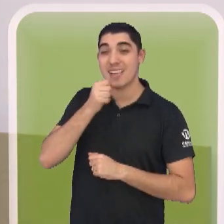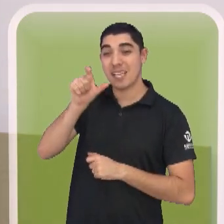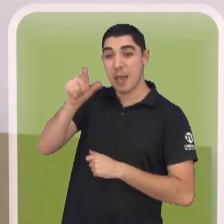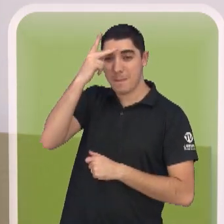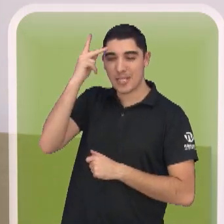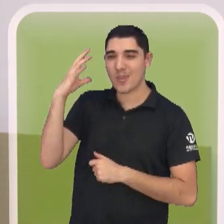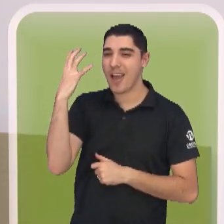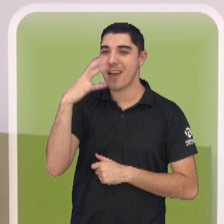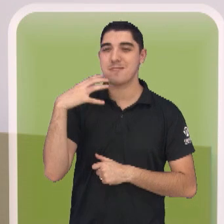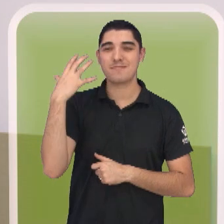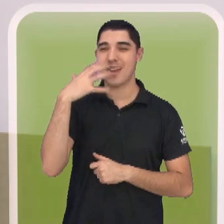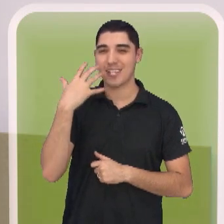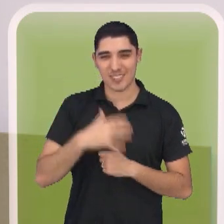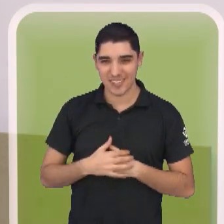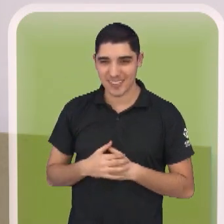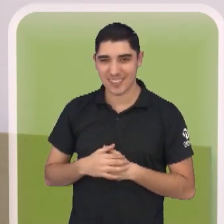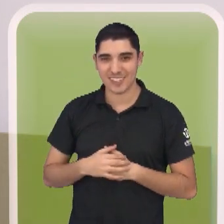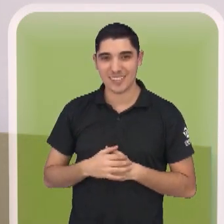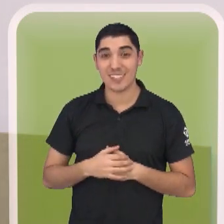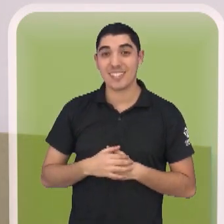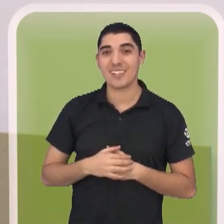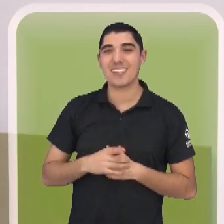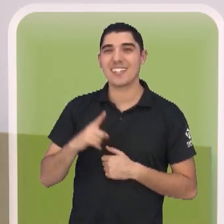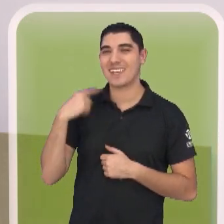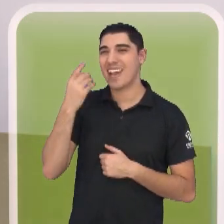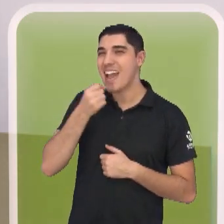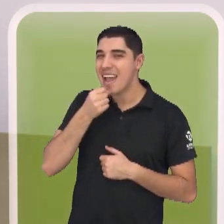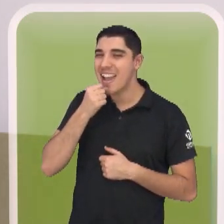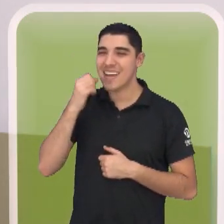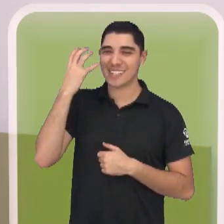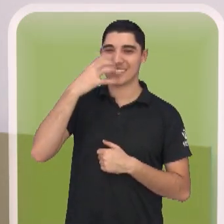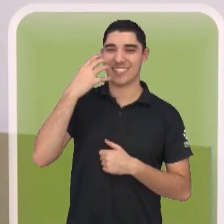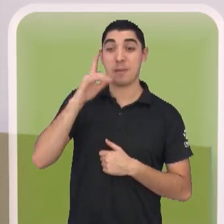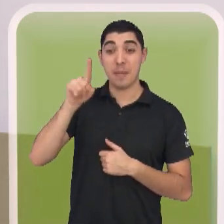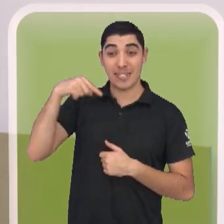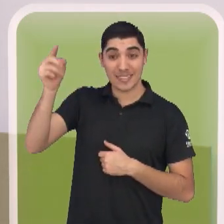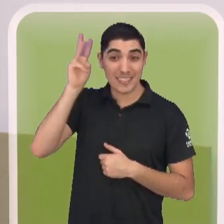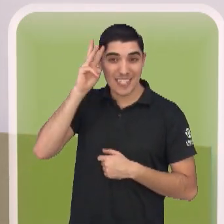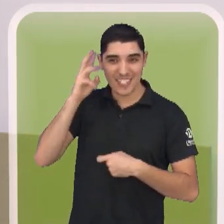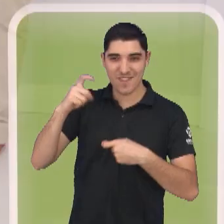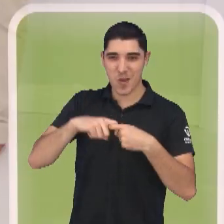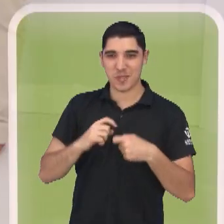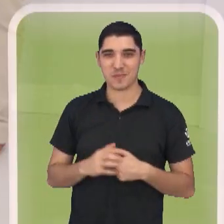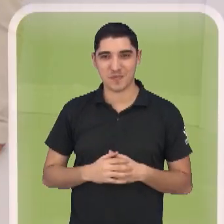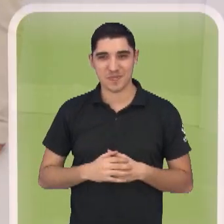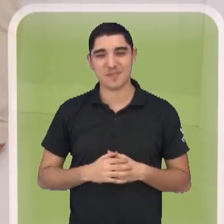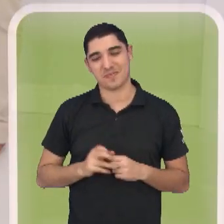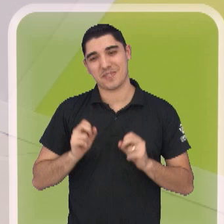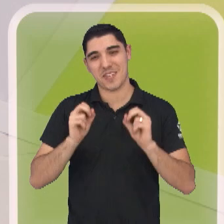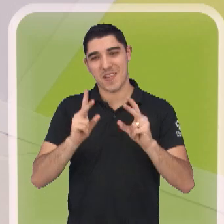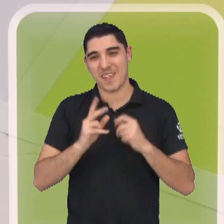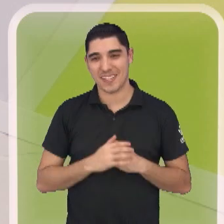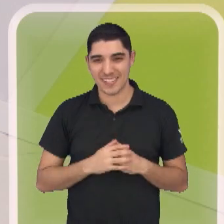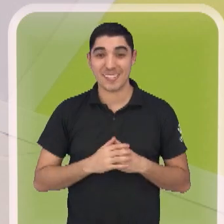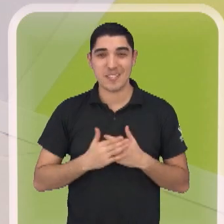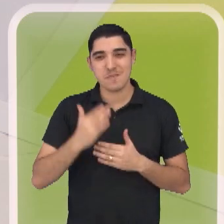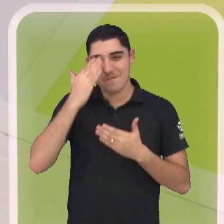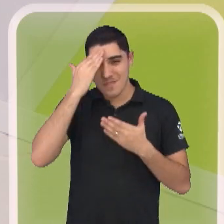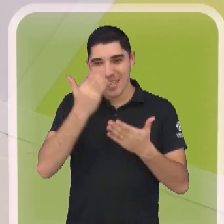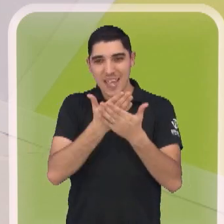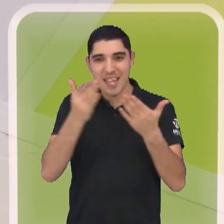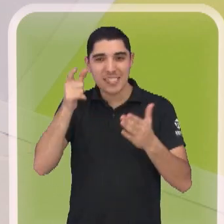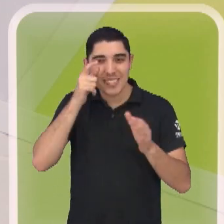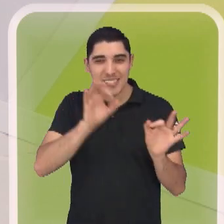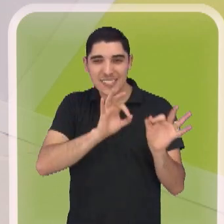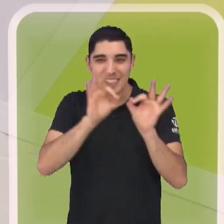não depois a gente canta mas sexta-feira estaremos aqui de volta novamente Então tá bom tá certo gente Obrigado pela